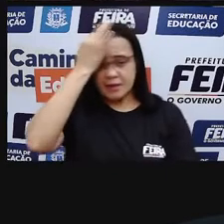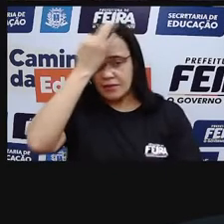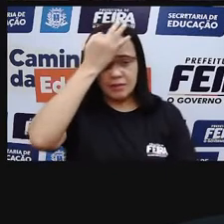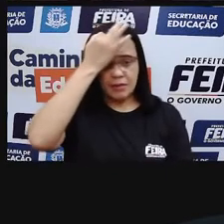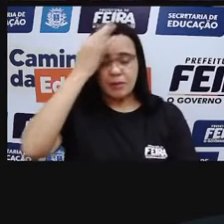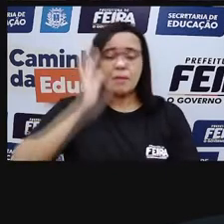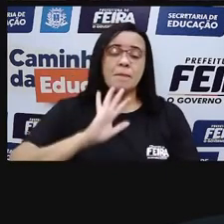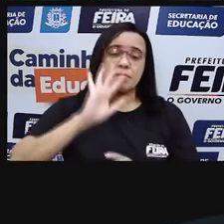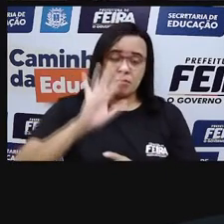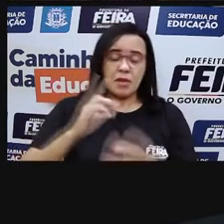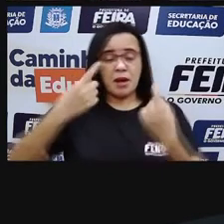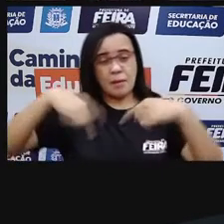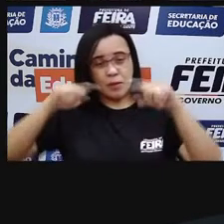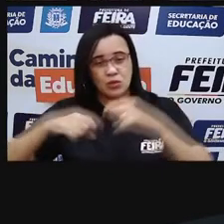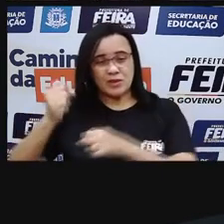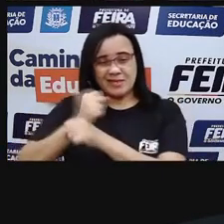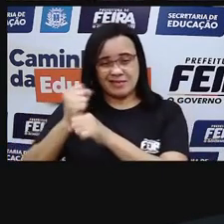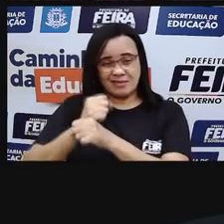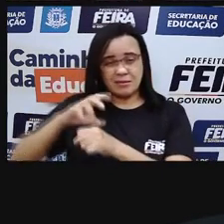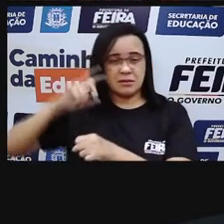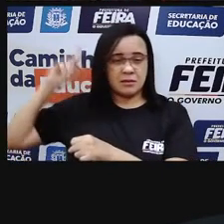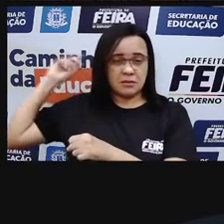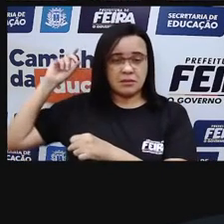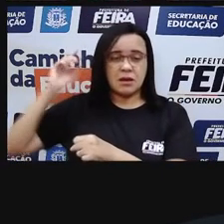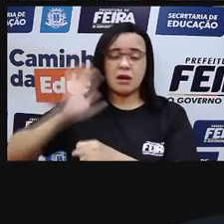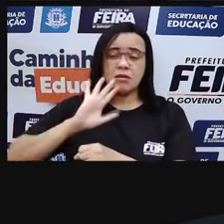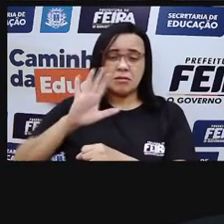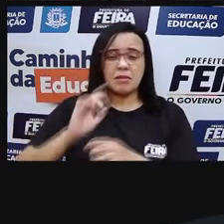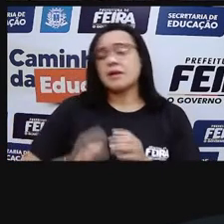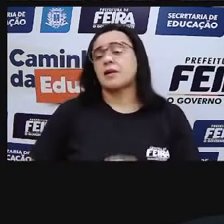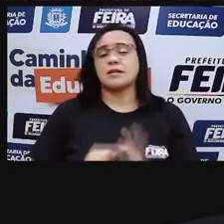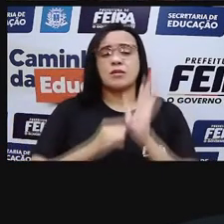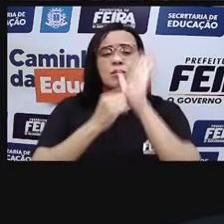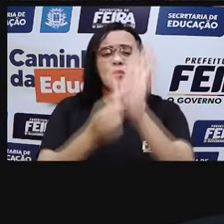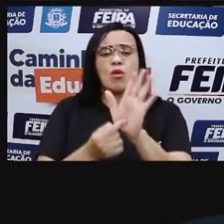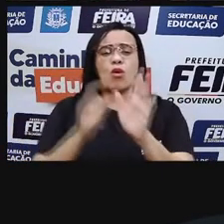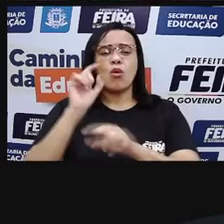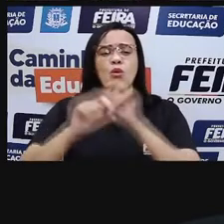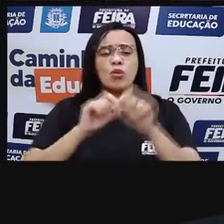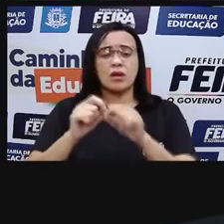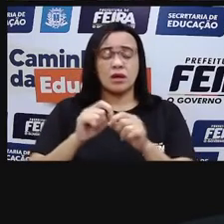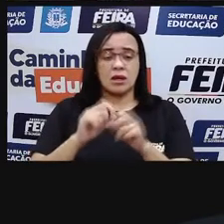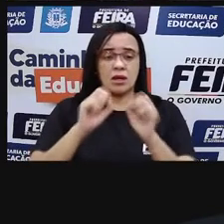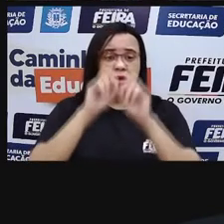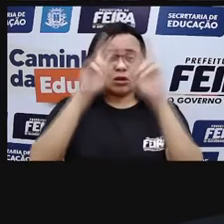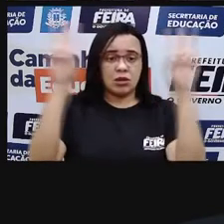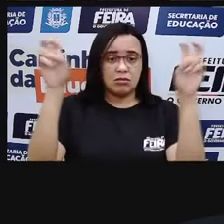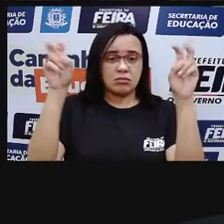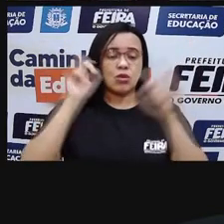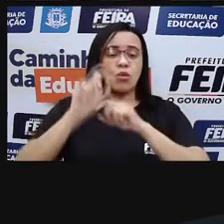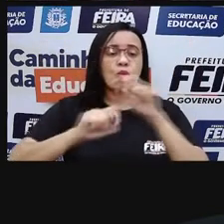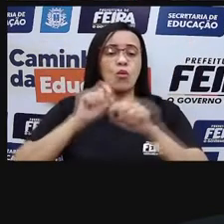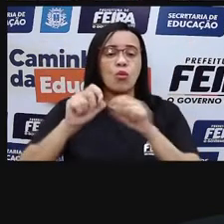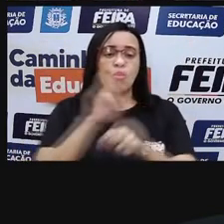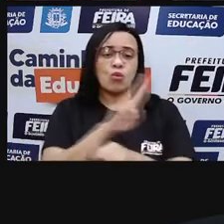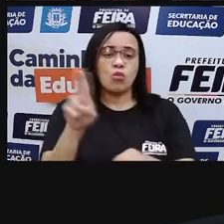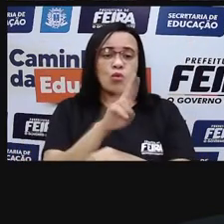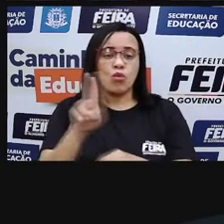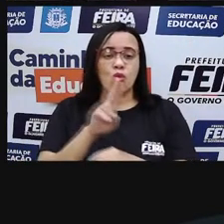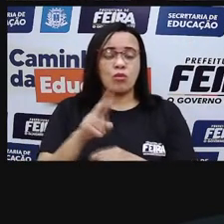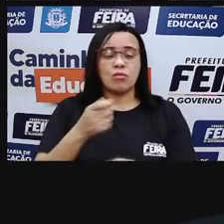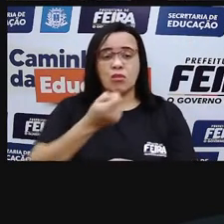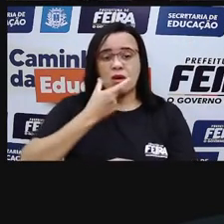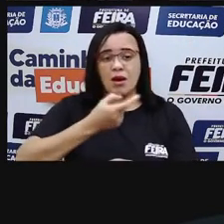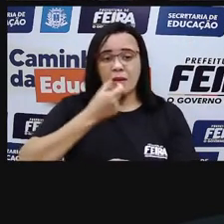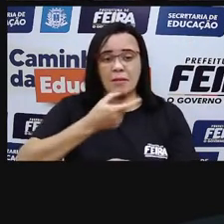apesar de ser uma música antiga, mas ela traz, né, o nome de um medicamento que foi essencial para a